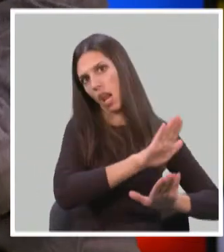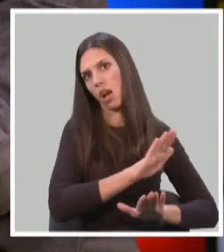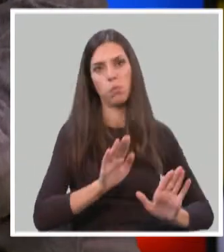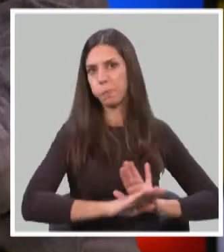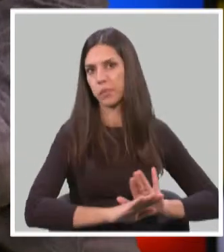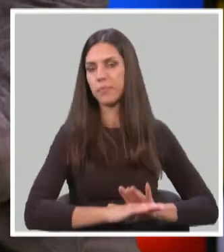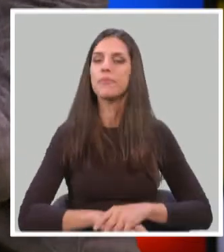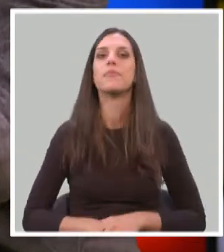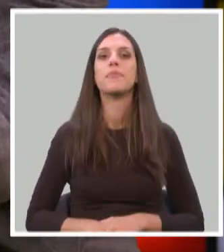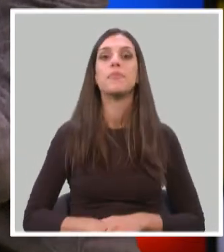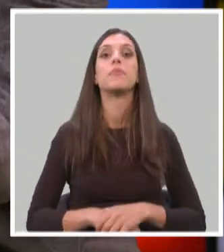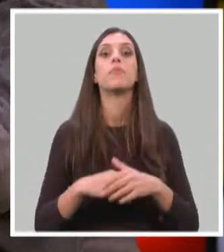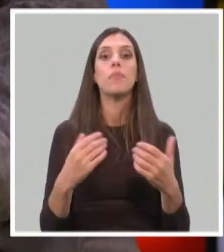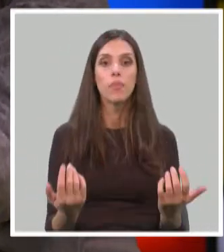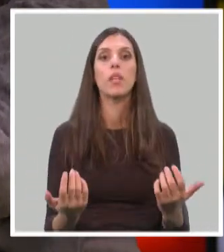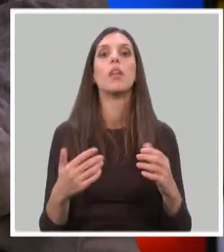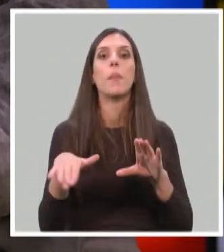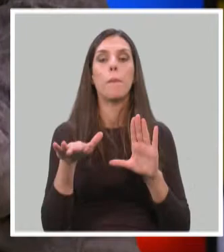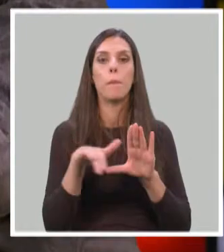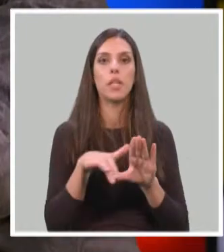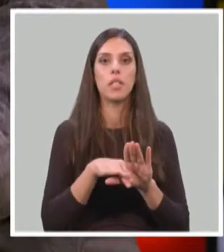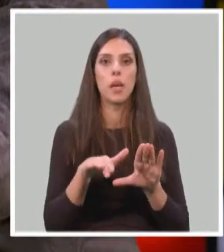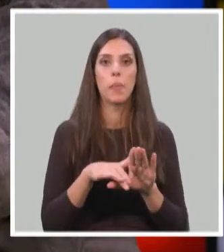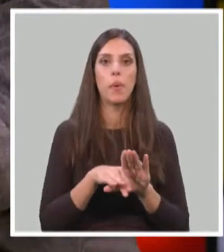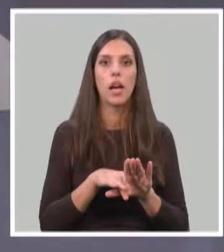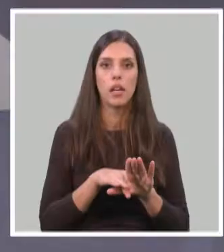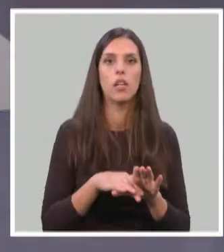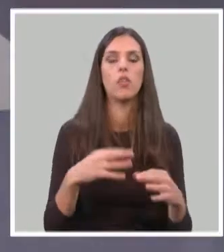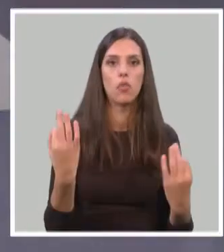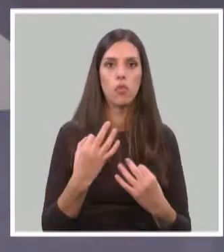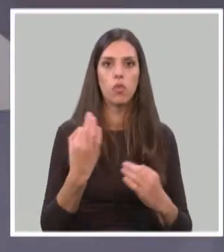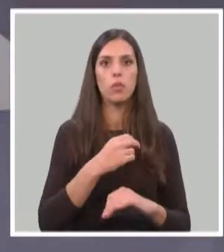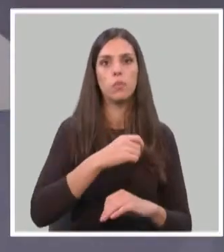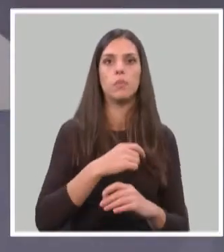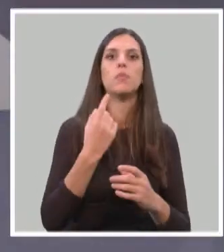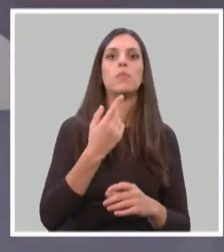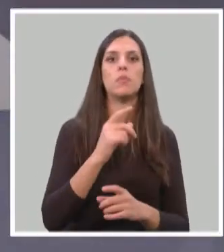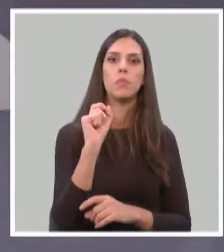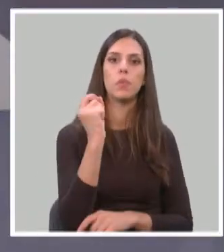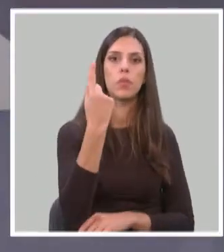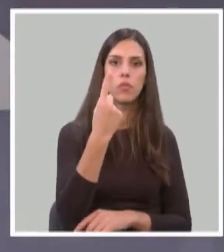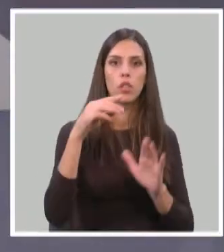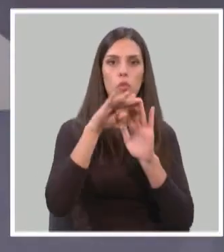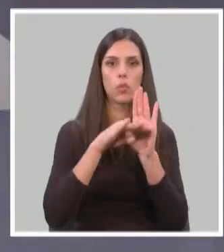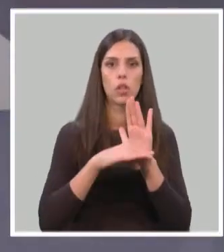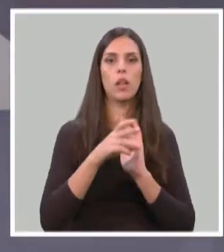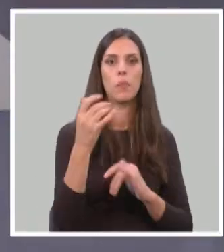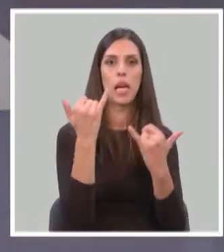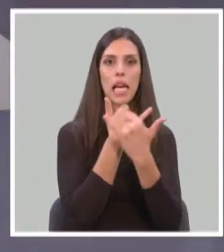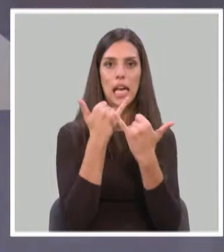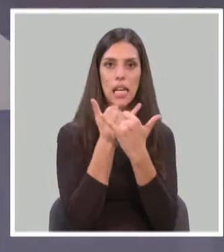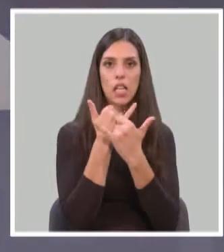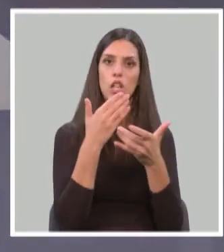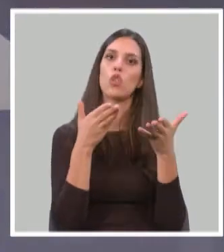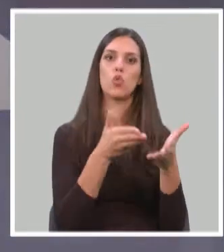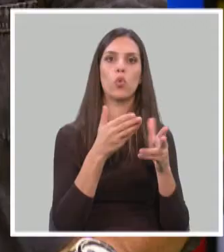participação. Vai participar na primeira edição do Rir Ajuda, em que as verbas revertem para a Fundação do Gil. Pode-nos explicar um